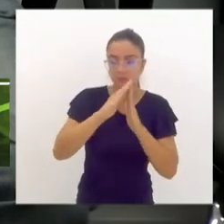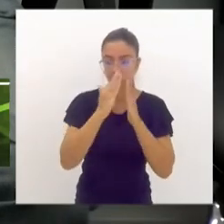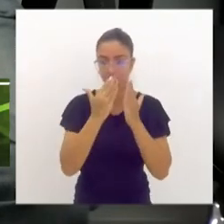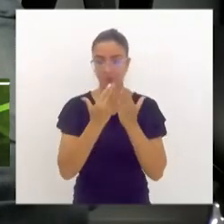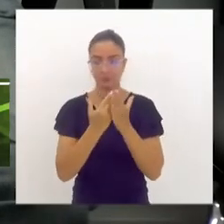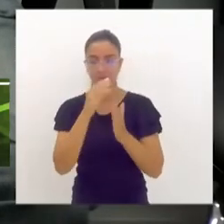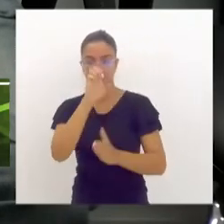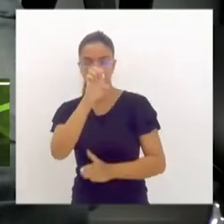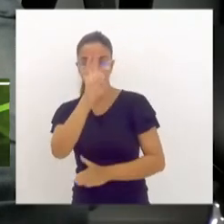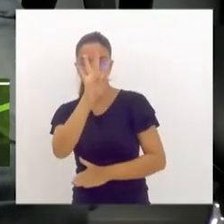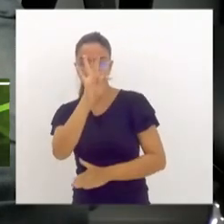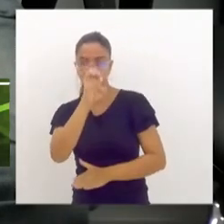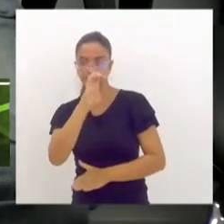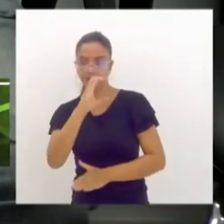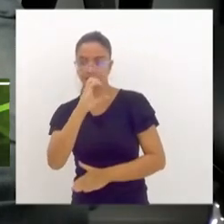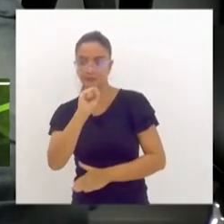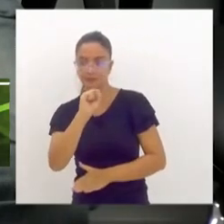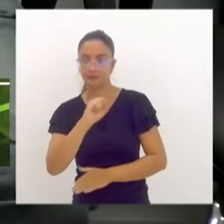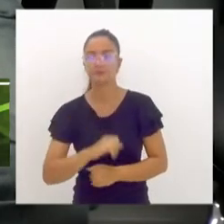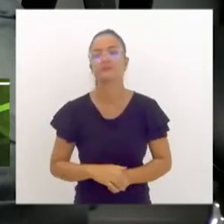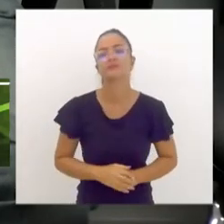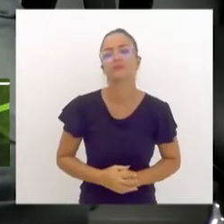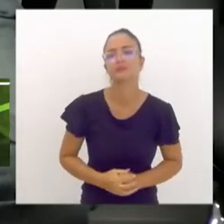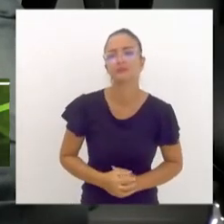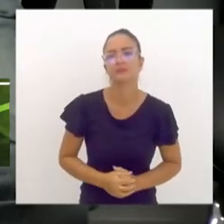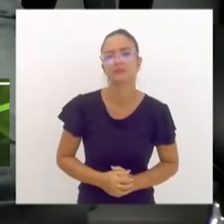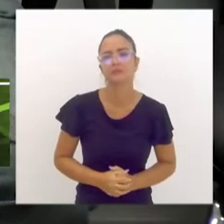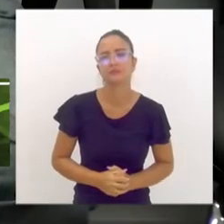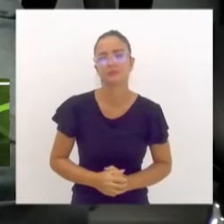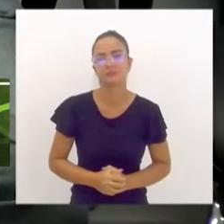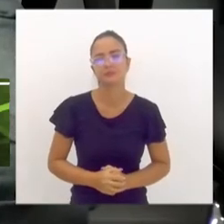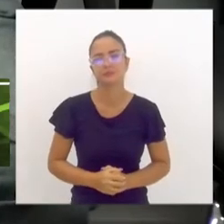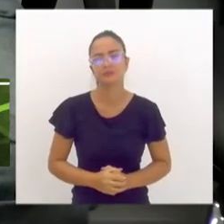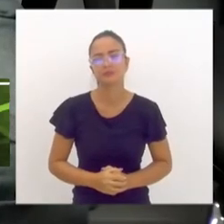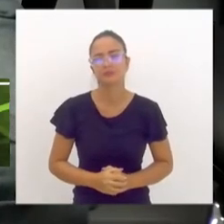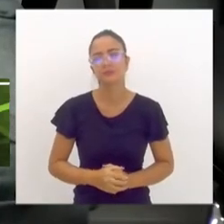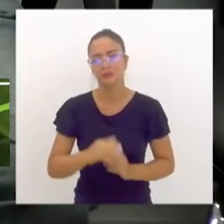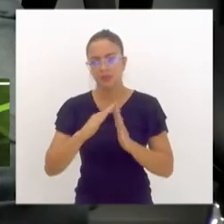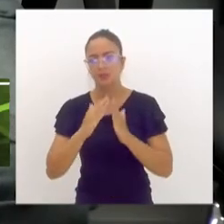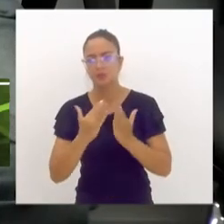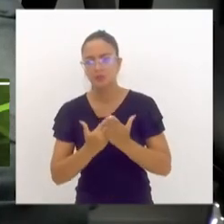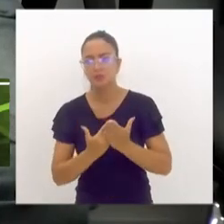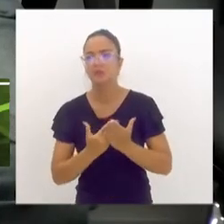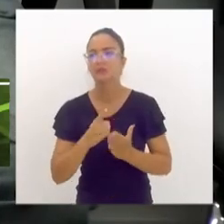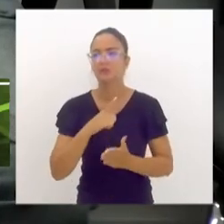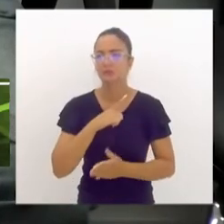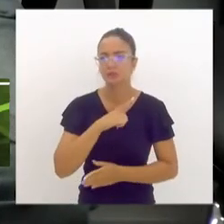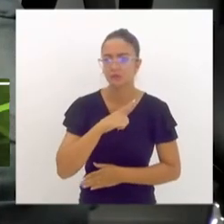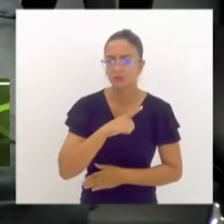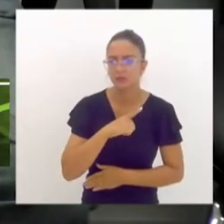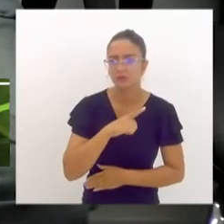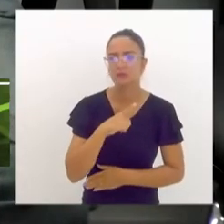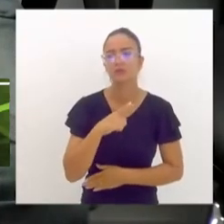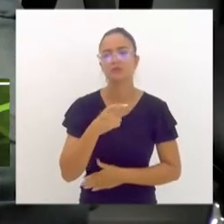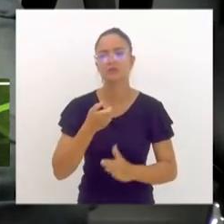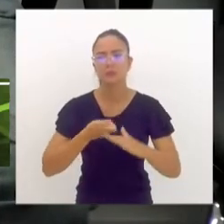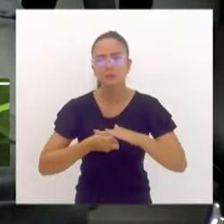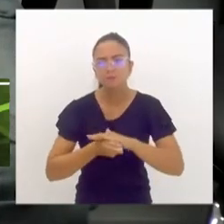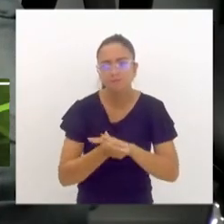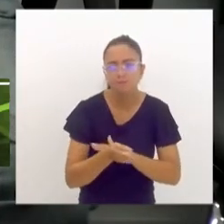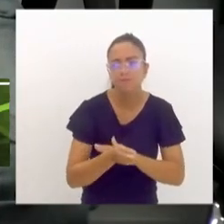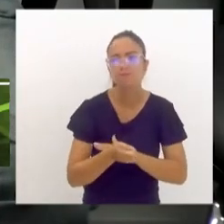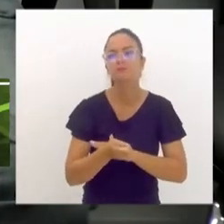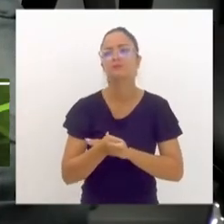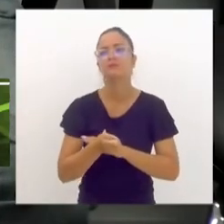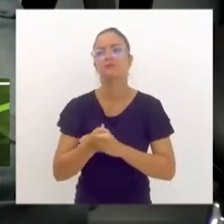Escolas que receberam um grande, né, predomínio de investimento